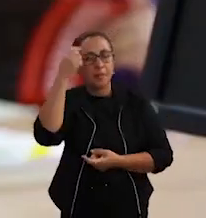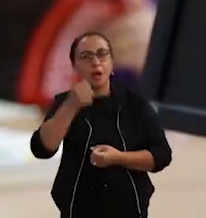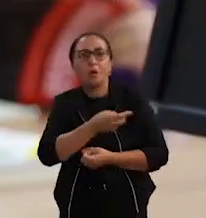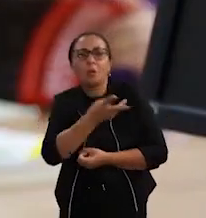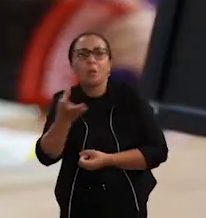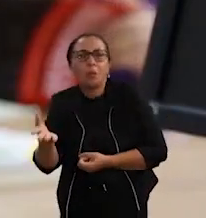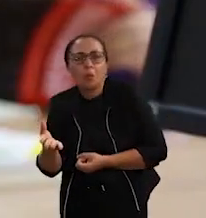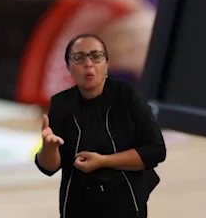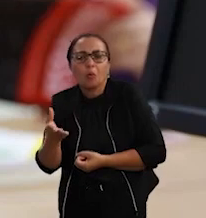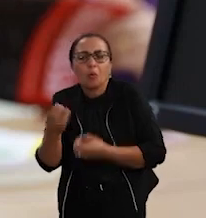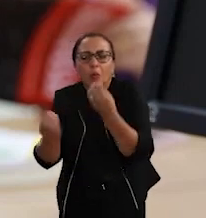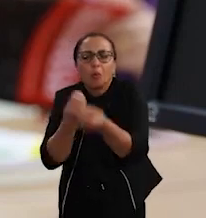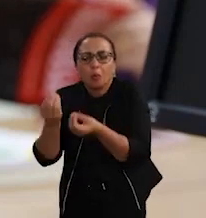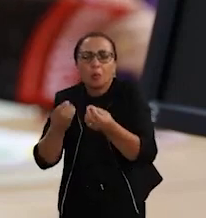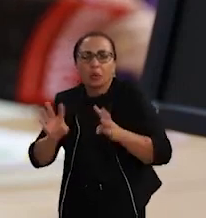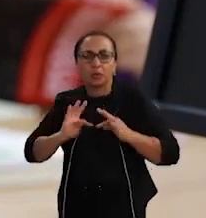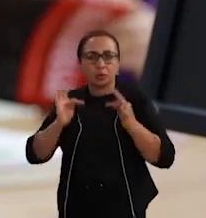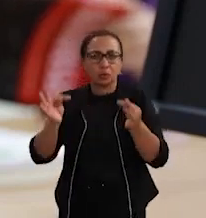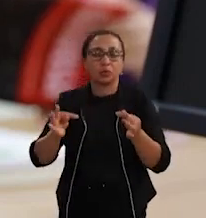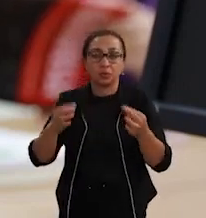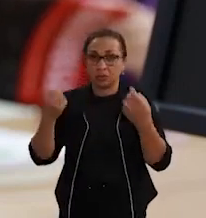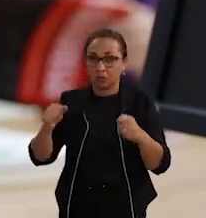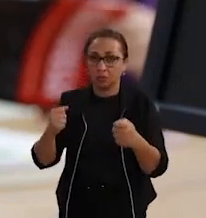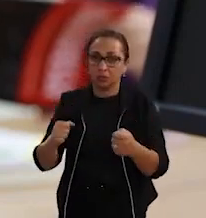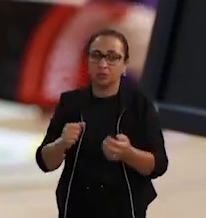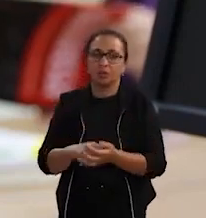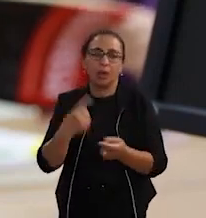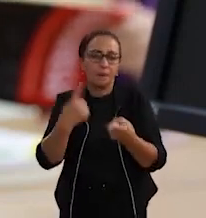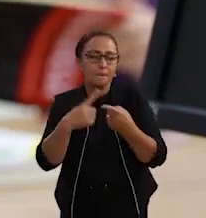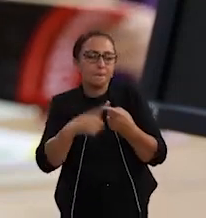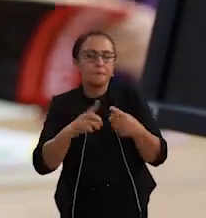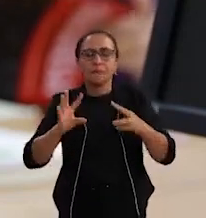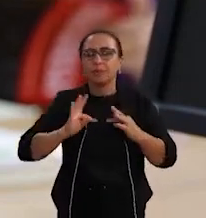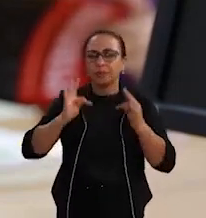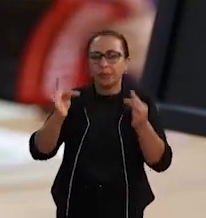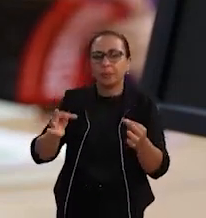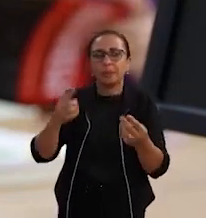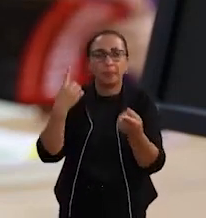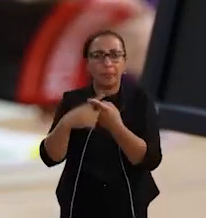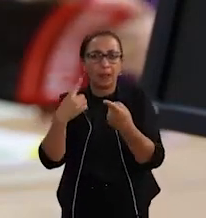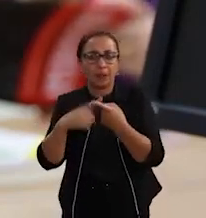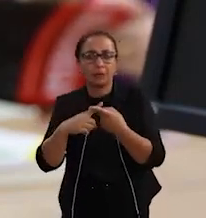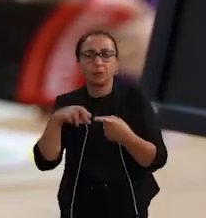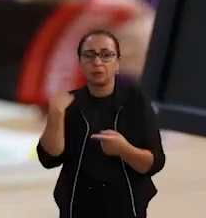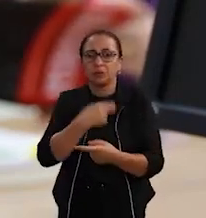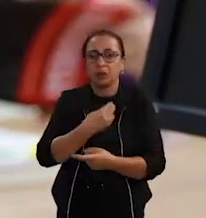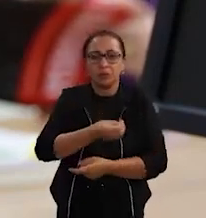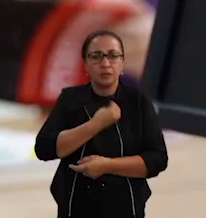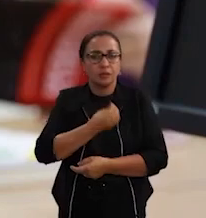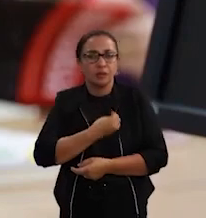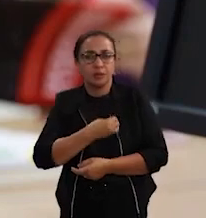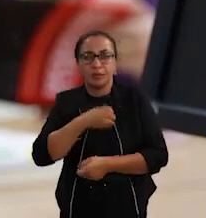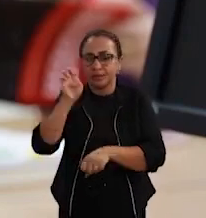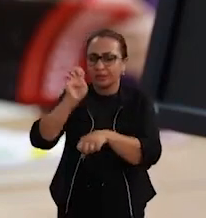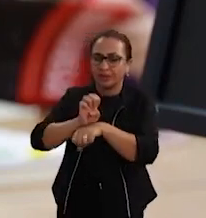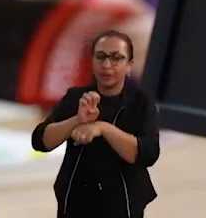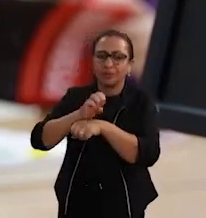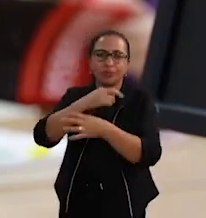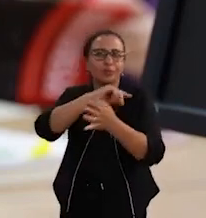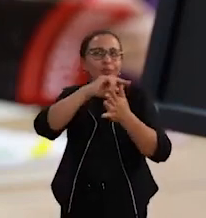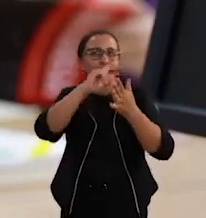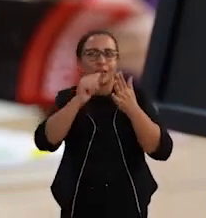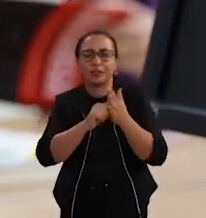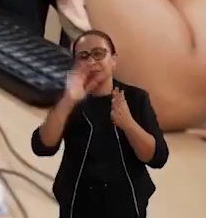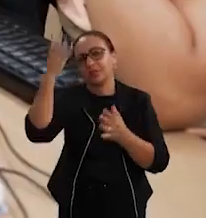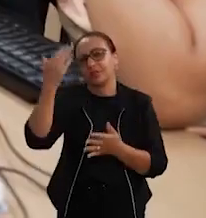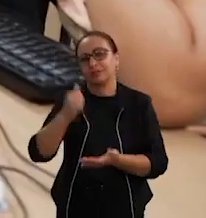a gente pensar quais são as saídas tecnológicas possíveis. E aí, por que tecnológicas? Porque nós vivemos esse estado